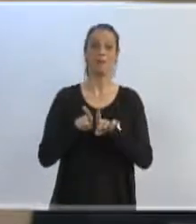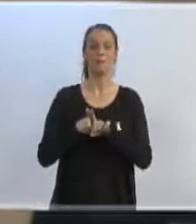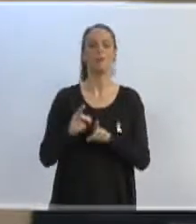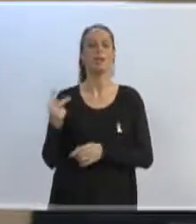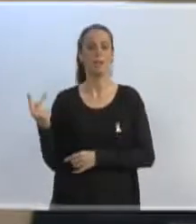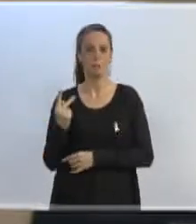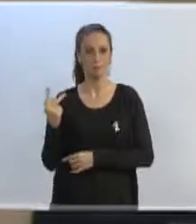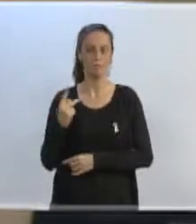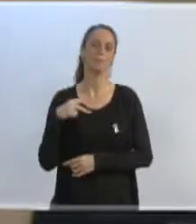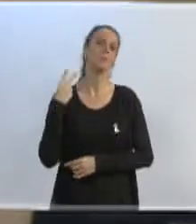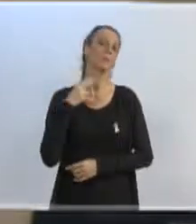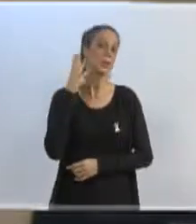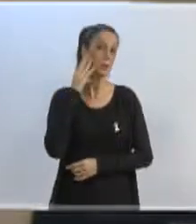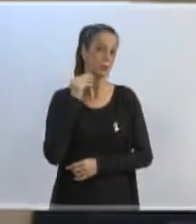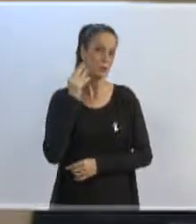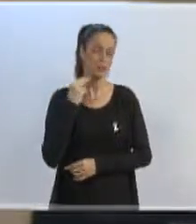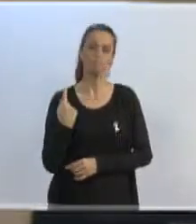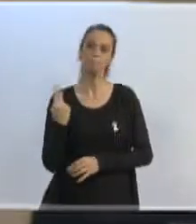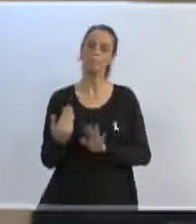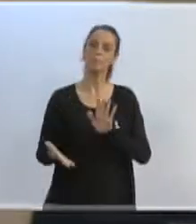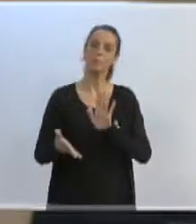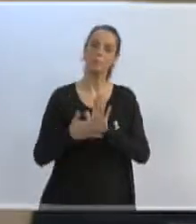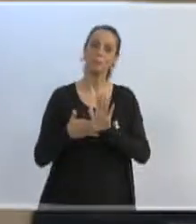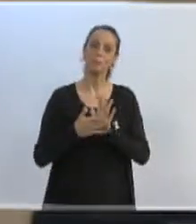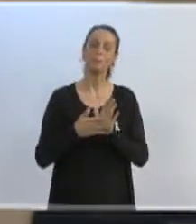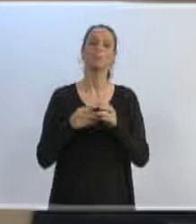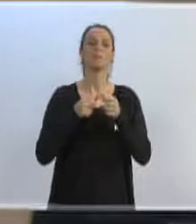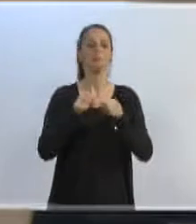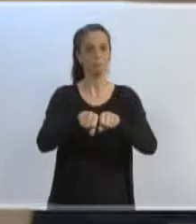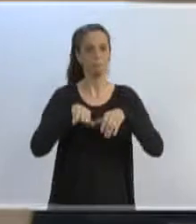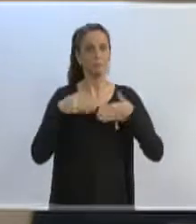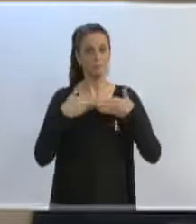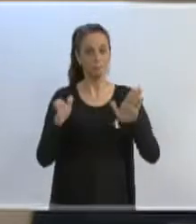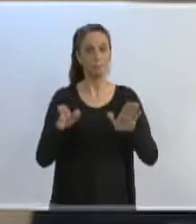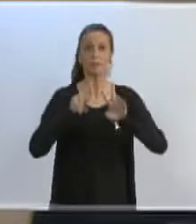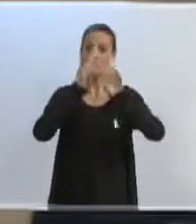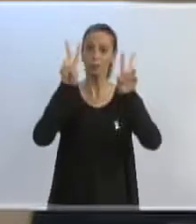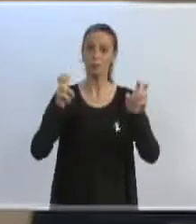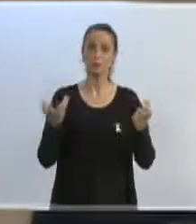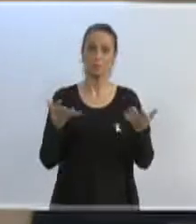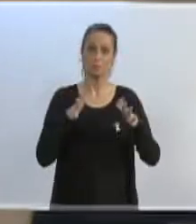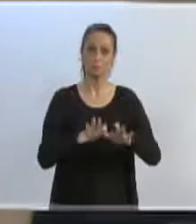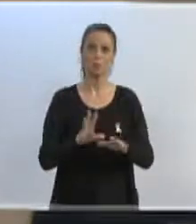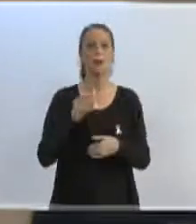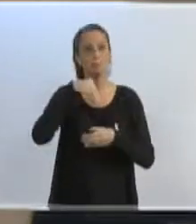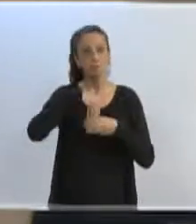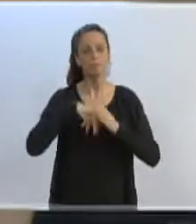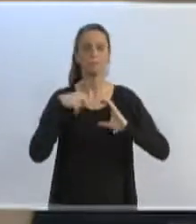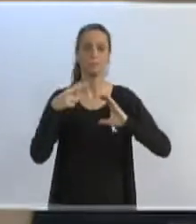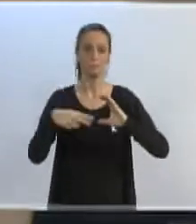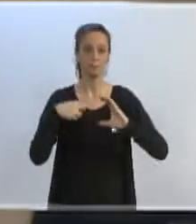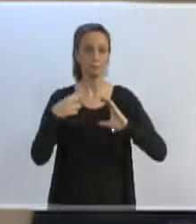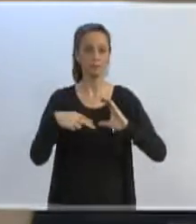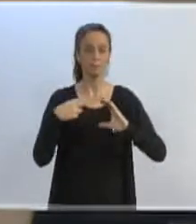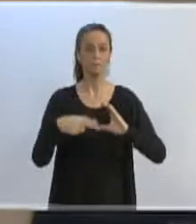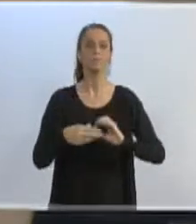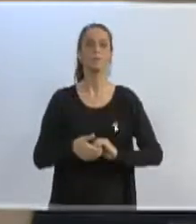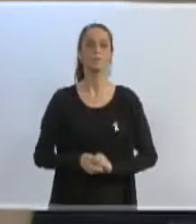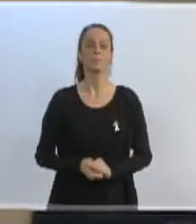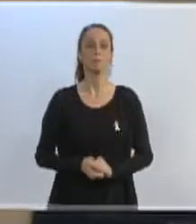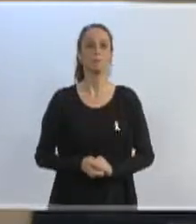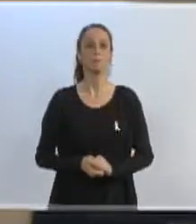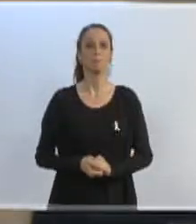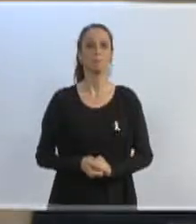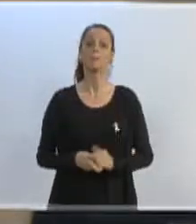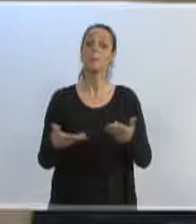Gilson, termos proposto essa audiência pública da inclusão aqui na Câmara de Vereadores e estarmos